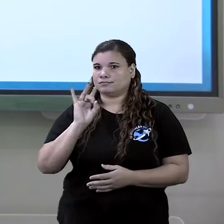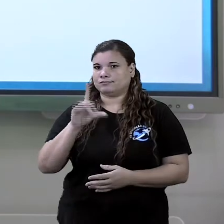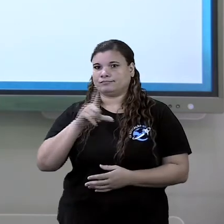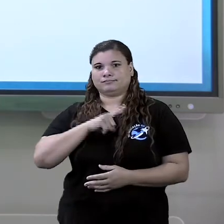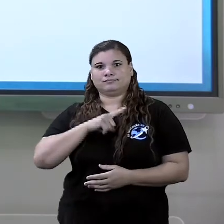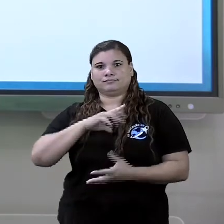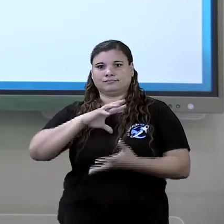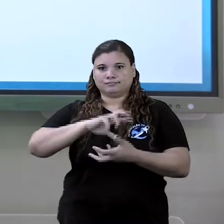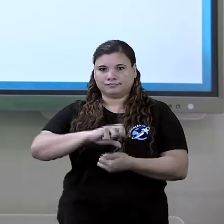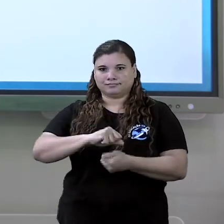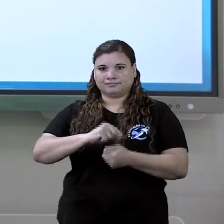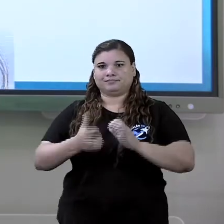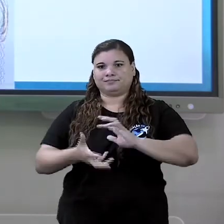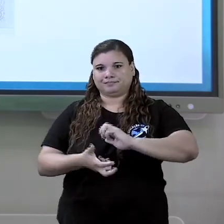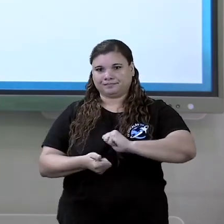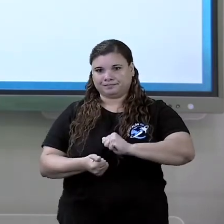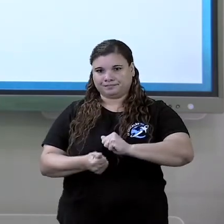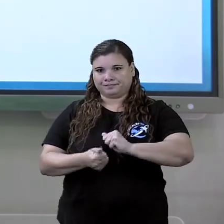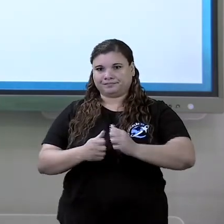barro.